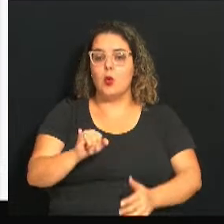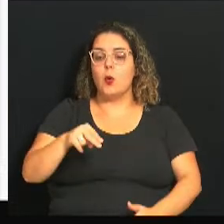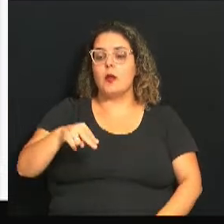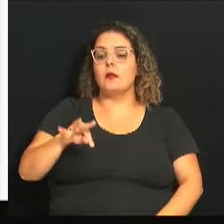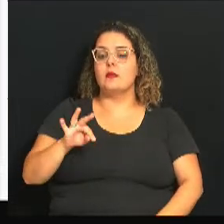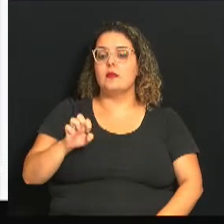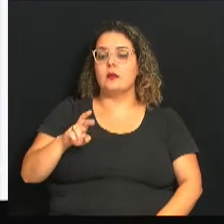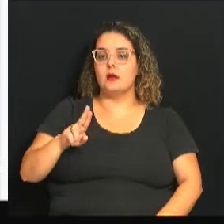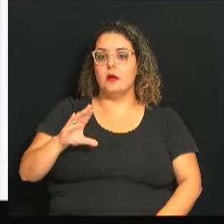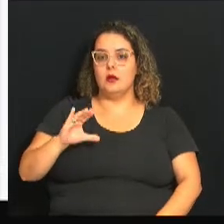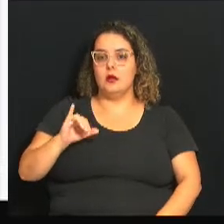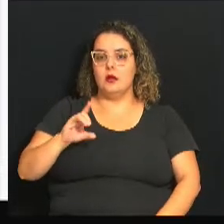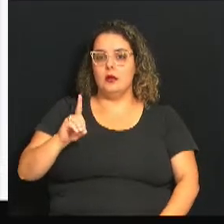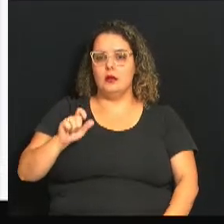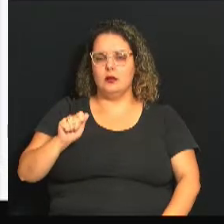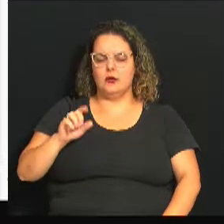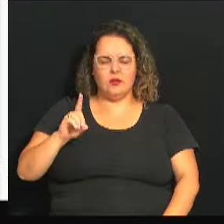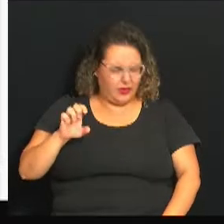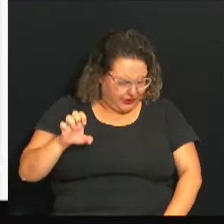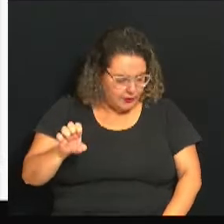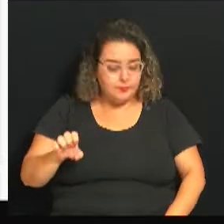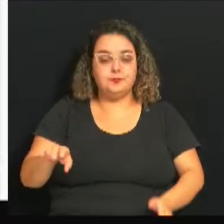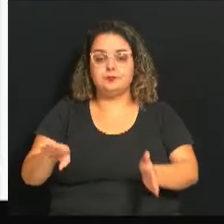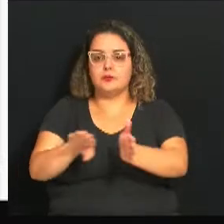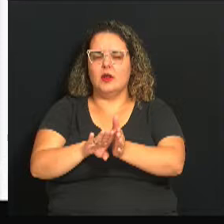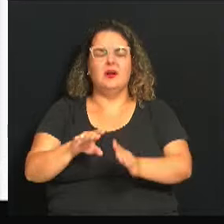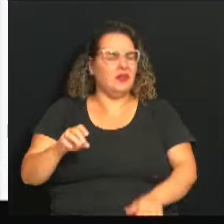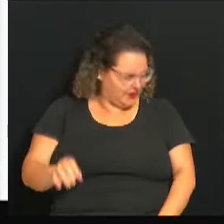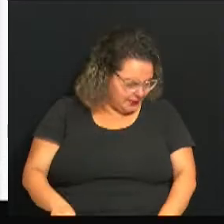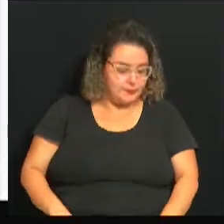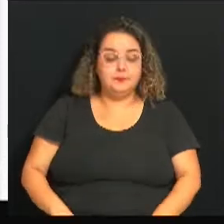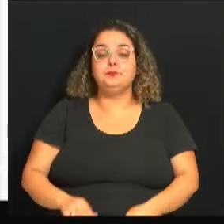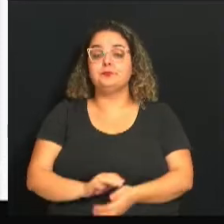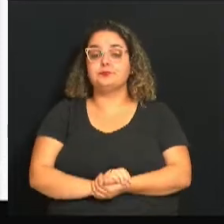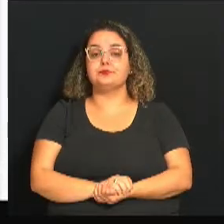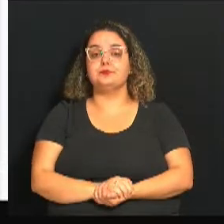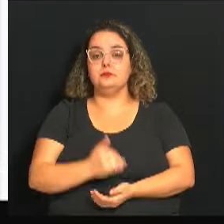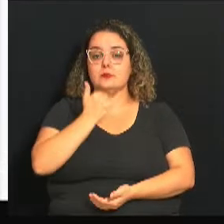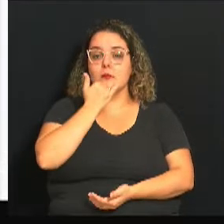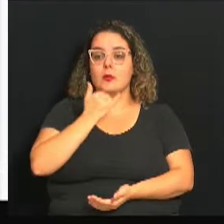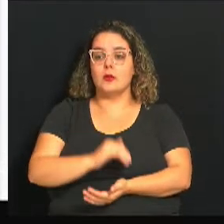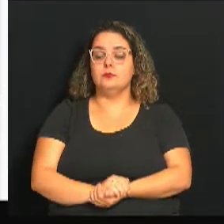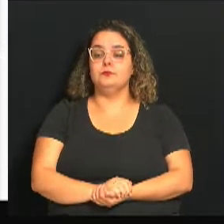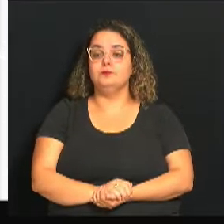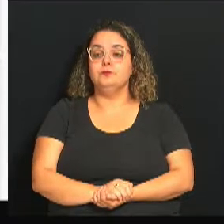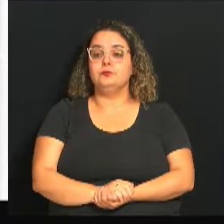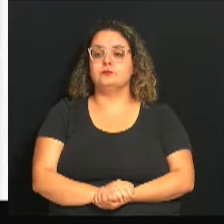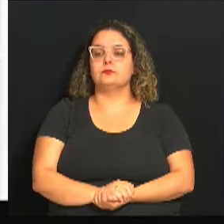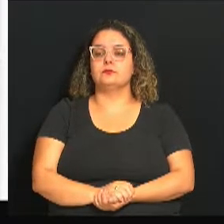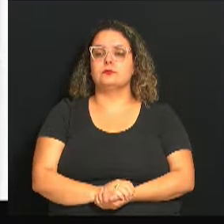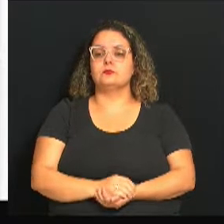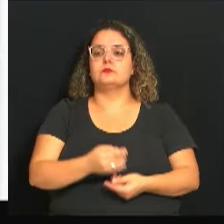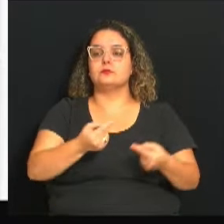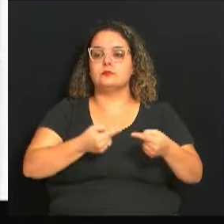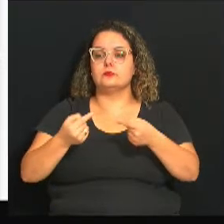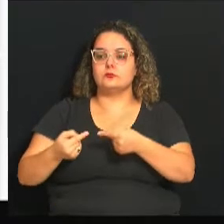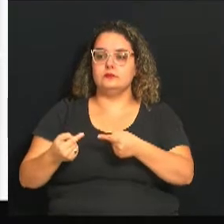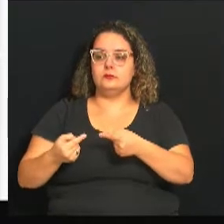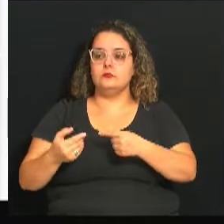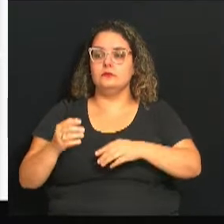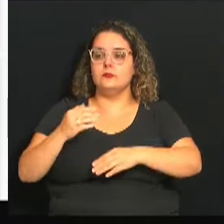importante a gente também pensar na incorporação desse sistema que está sendo discutido, tanto a nível do